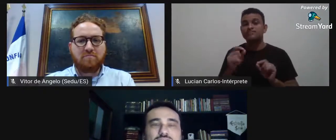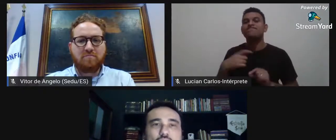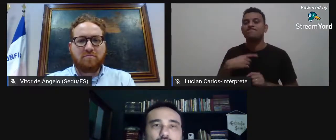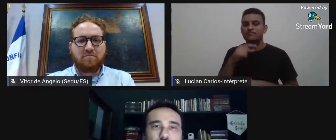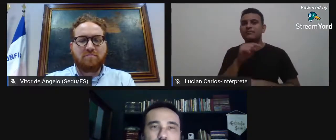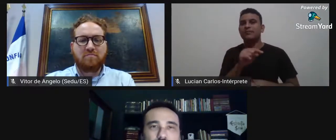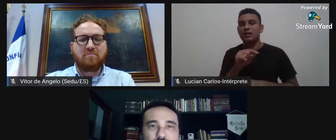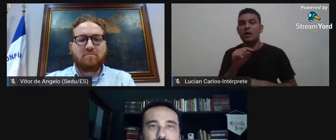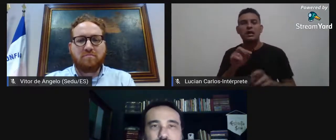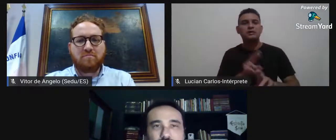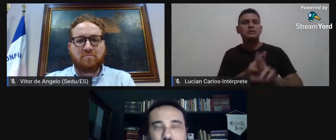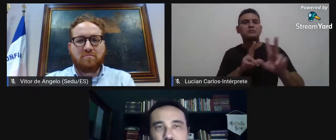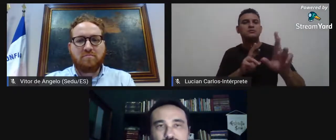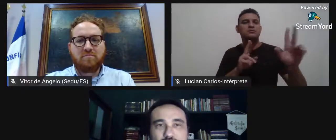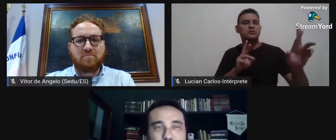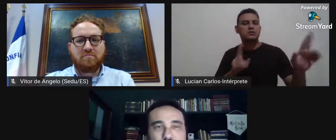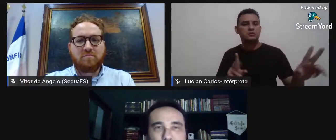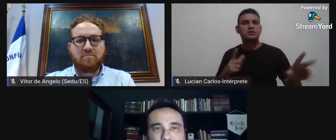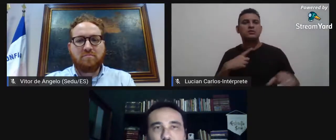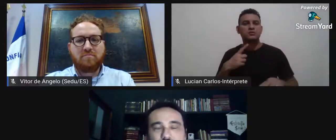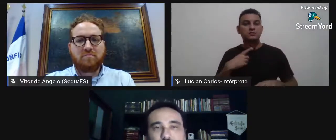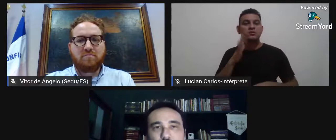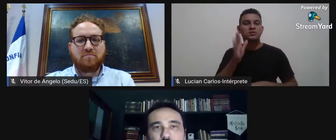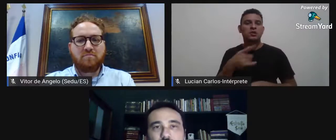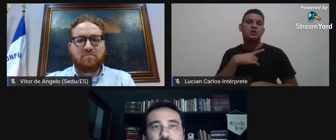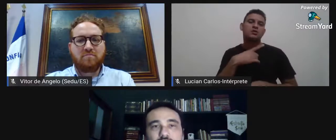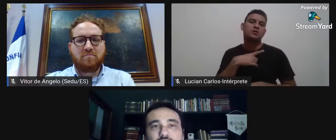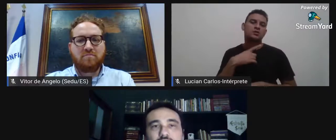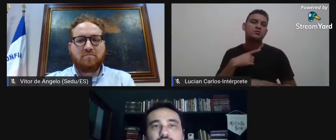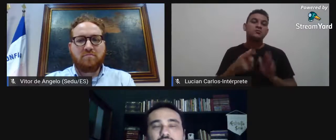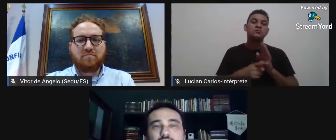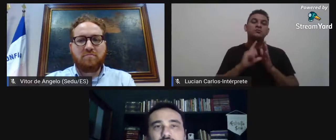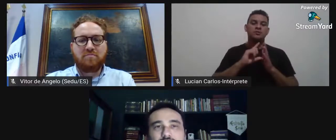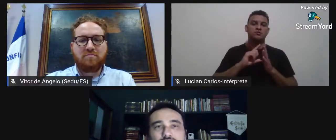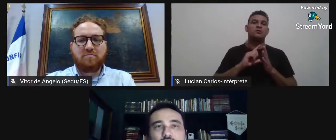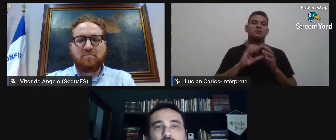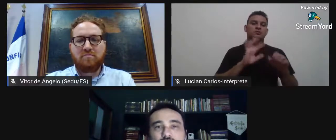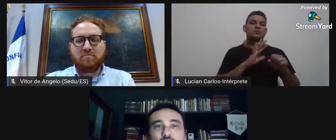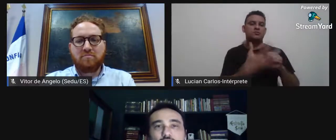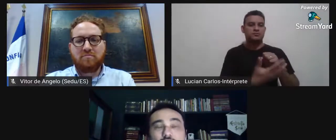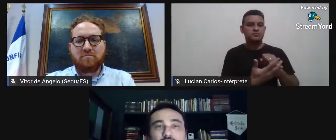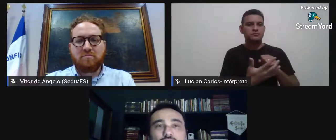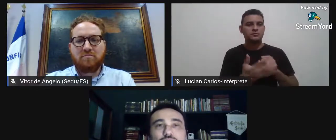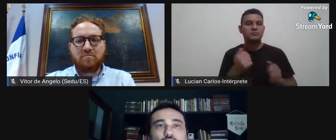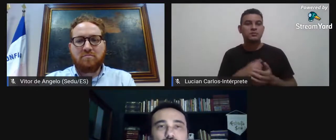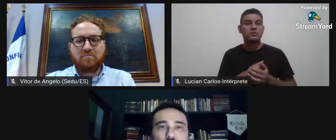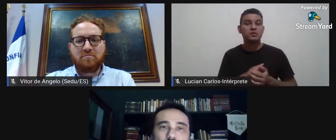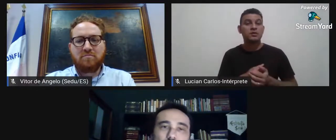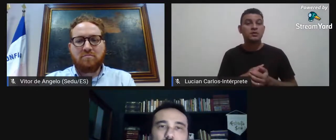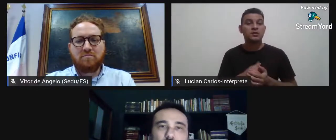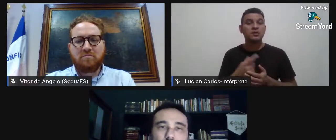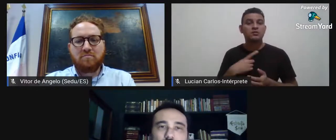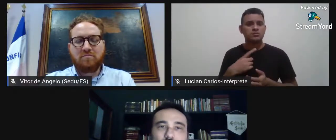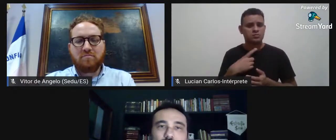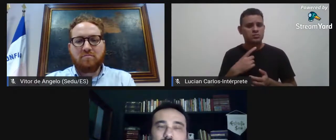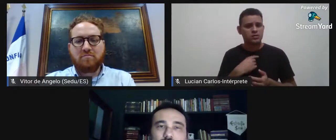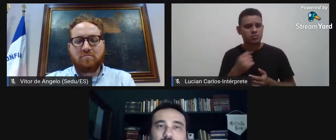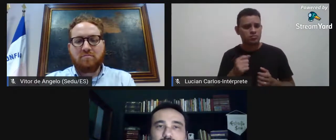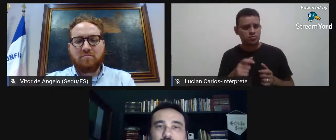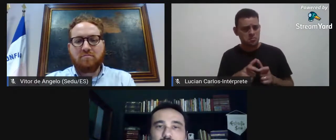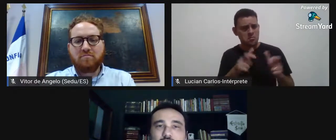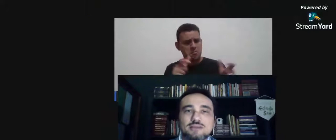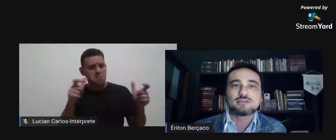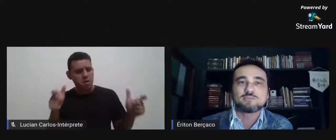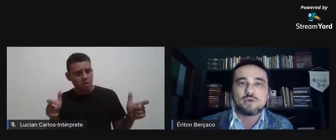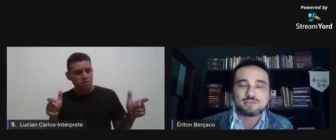das desigualdades, né, que já existiam antes da pandemia, elas tomaram um vulto muito maior, né?